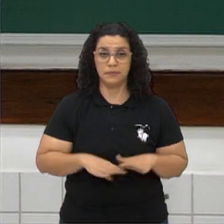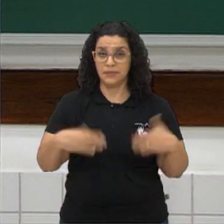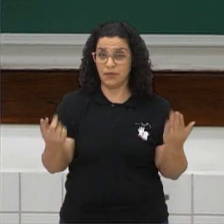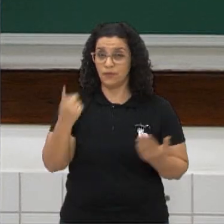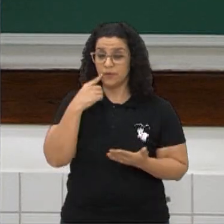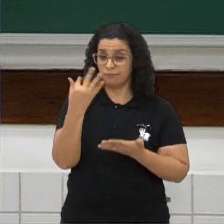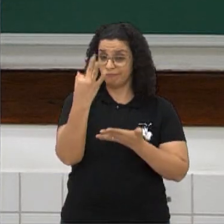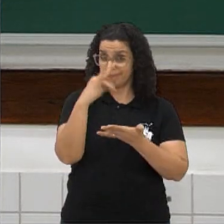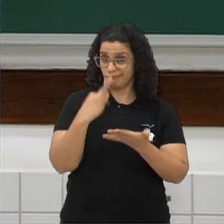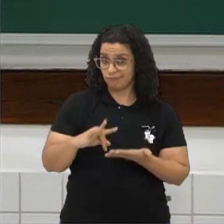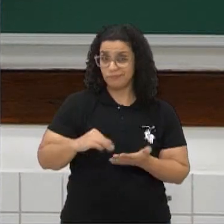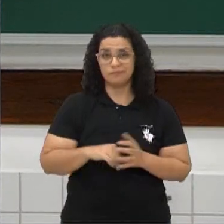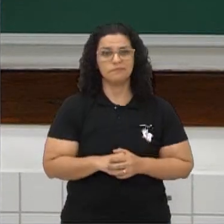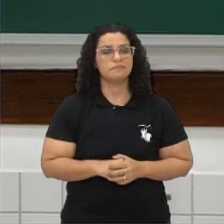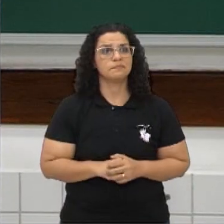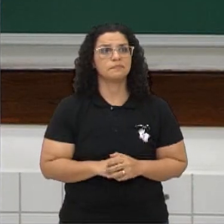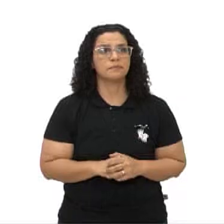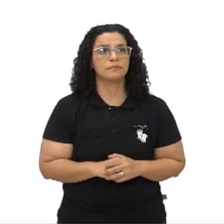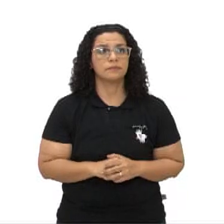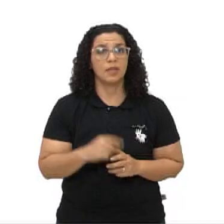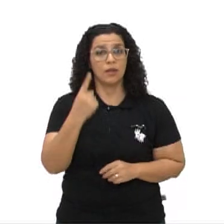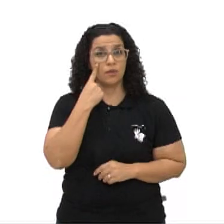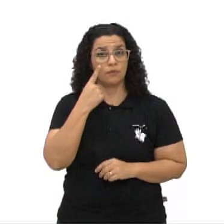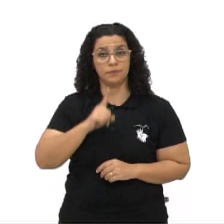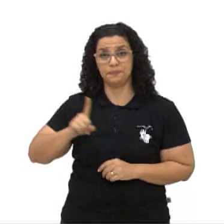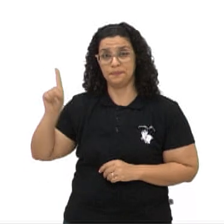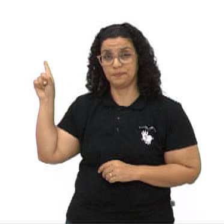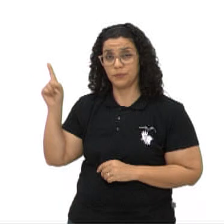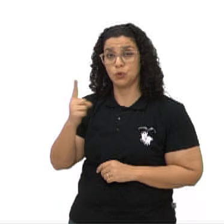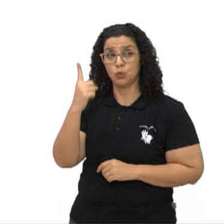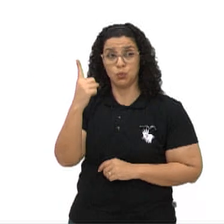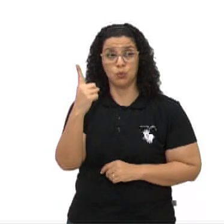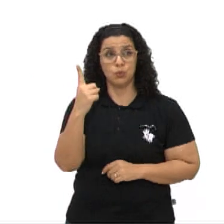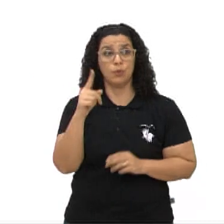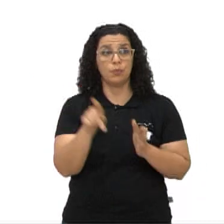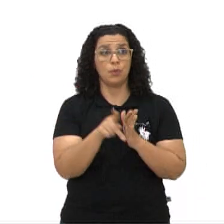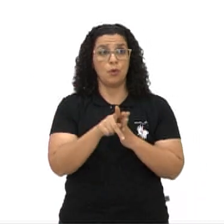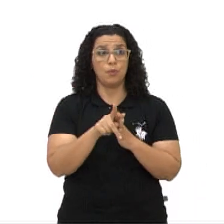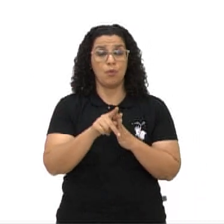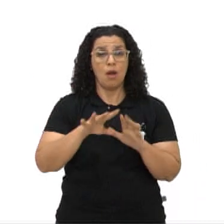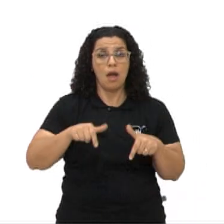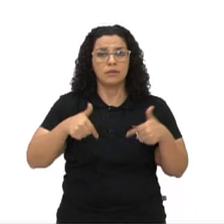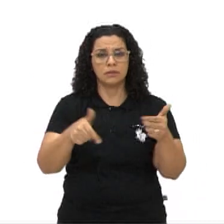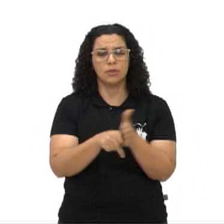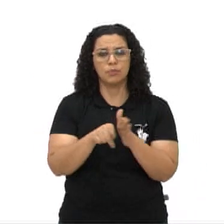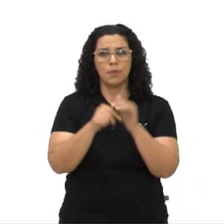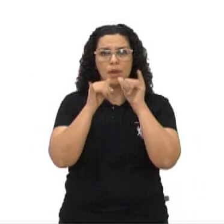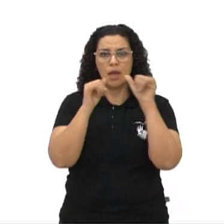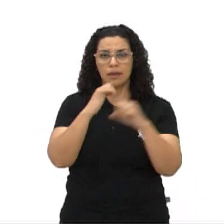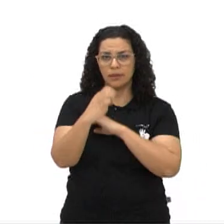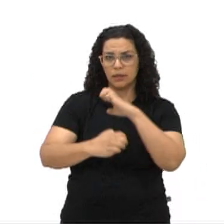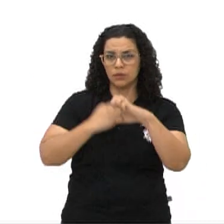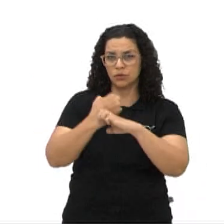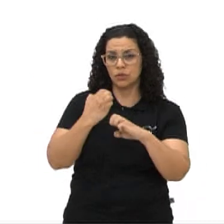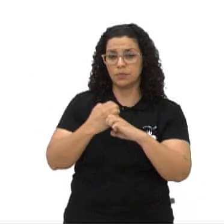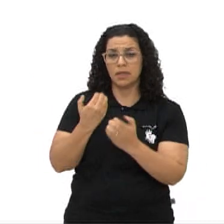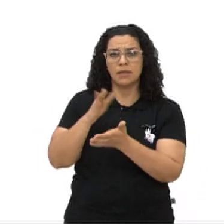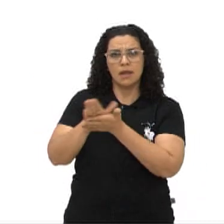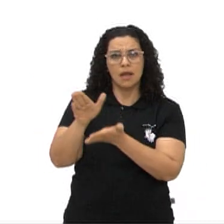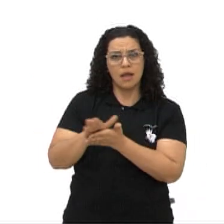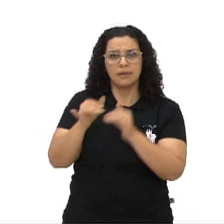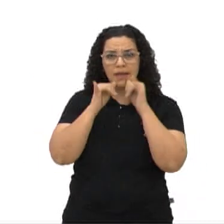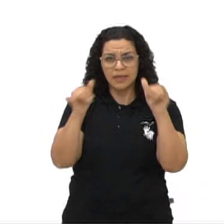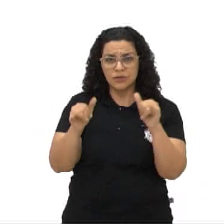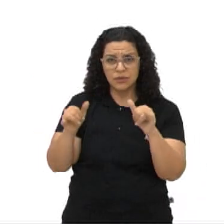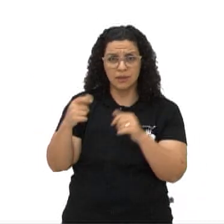Vamos para a correção? Olha só. Número 1. As reações de eletrólise ocorrem com o consumo de